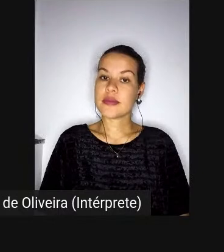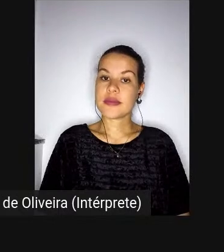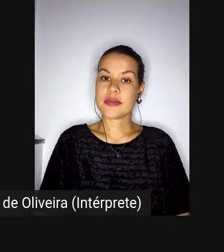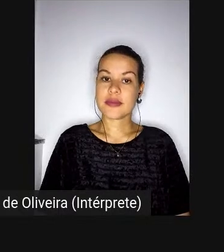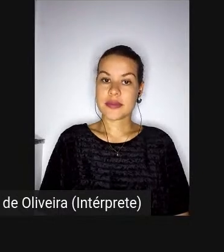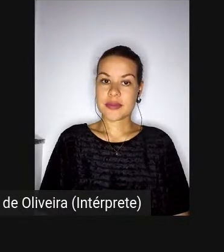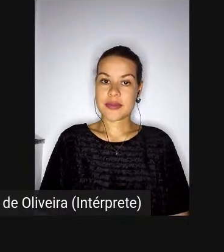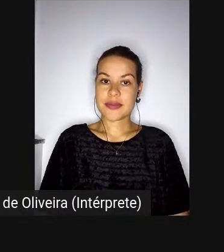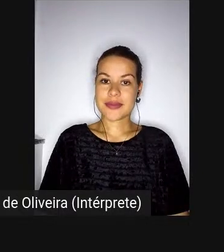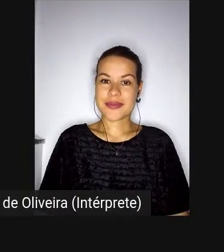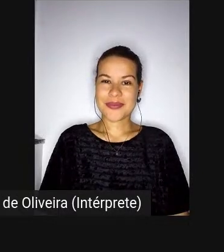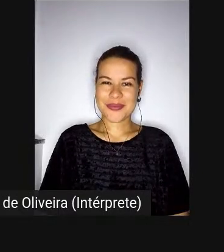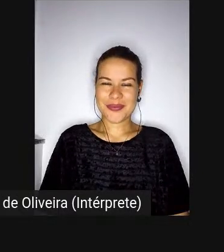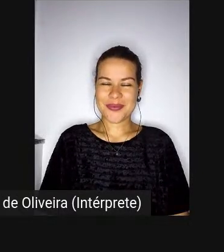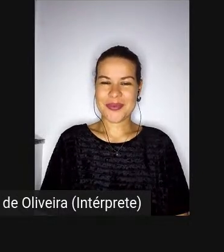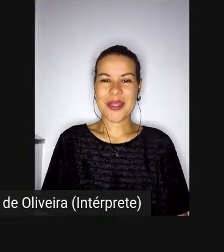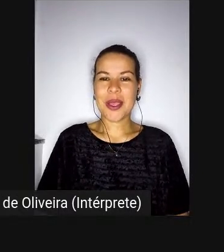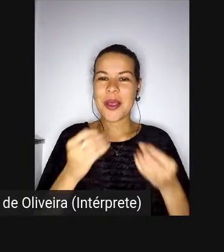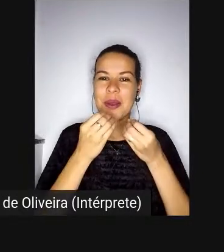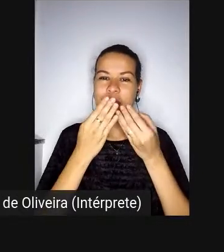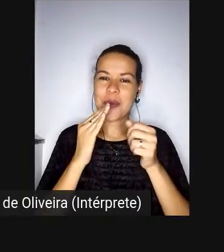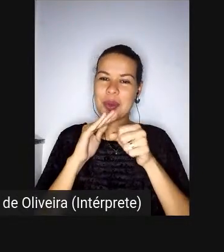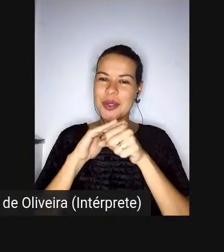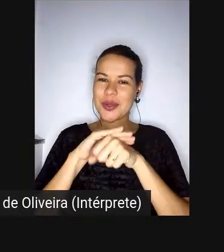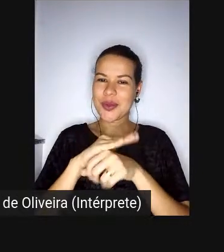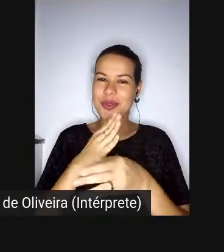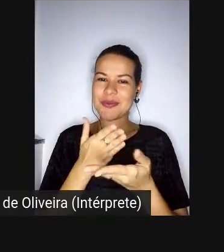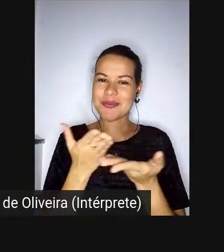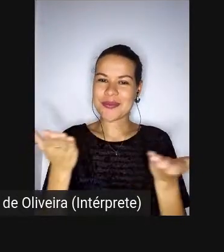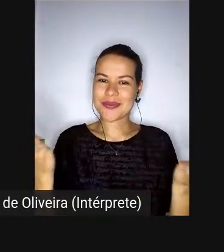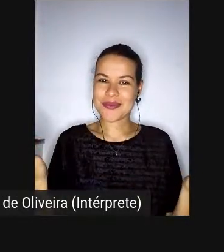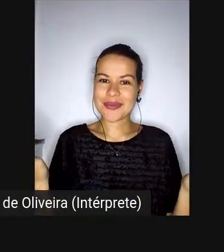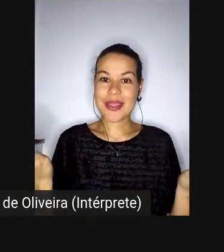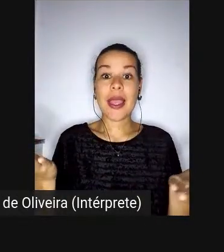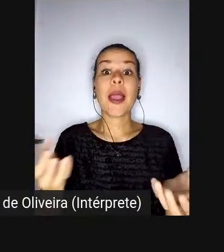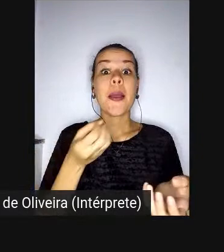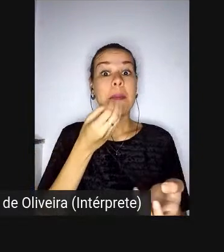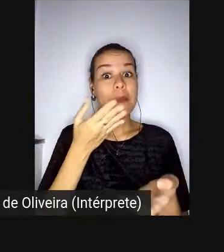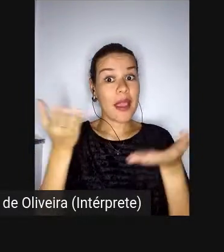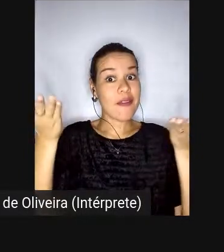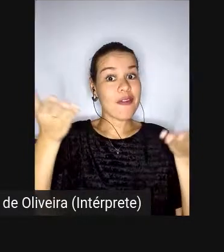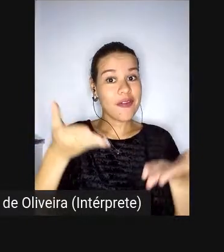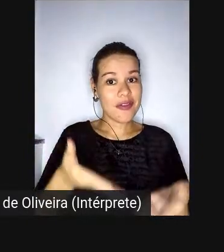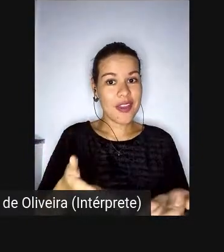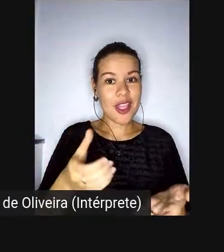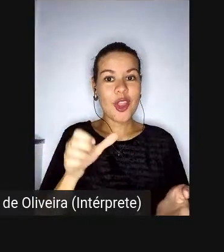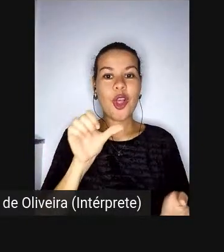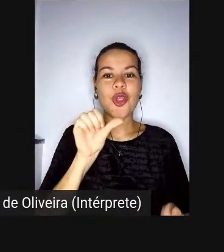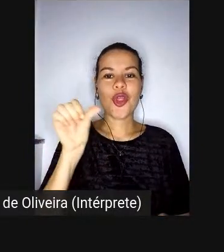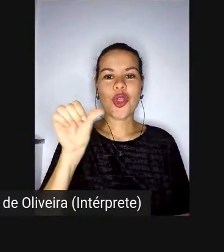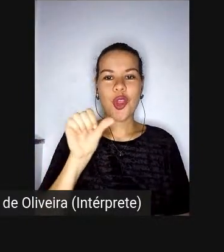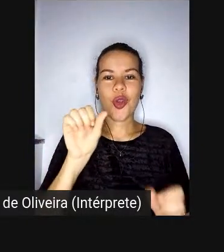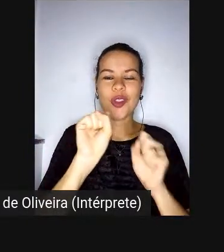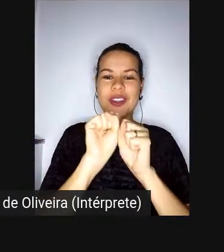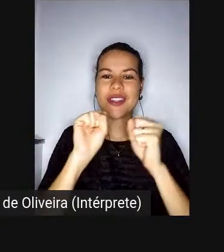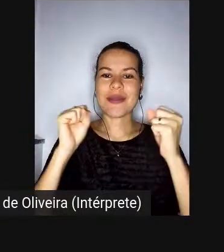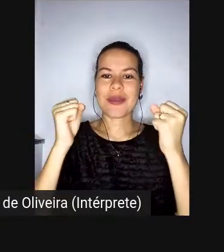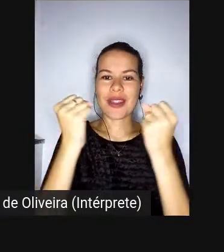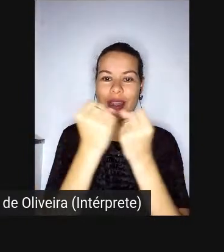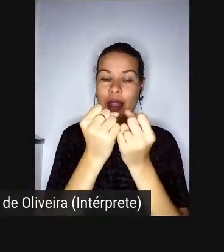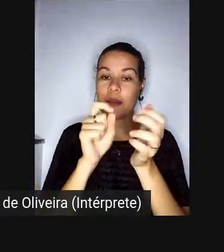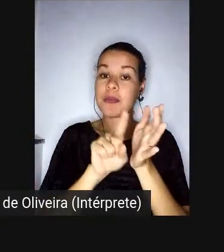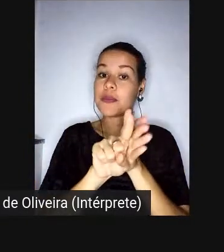Oi boa noite a todos sejam bem-vindos ao 9º seminário de pesquisa em extensão do campus Camaçari